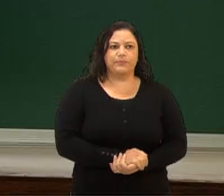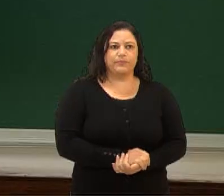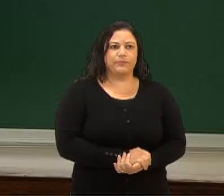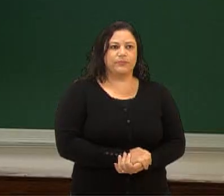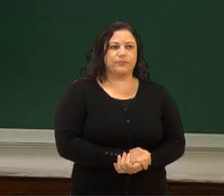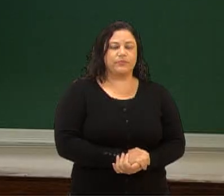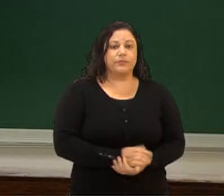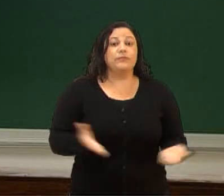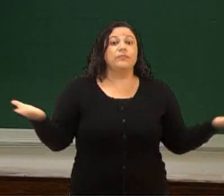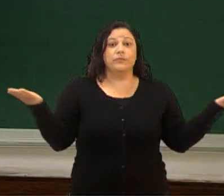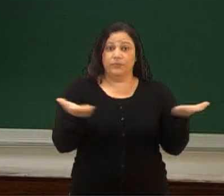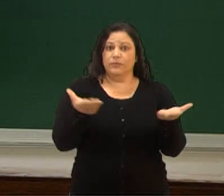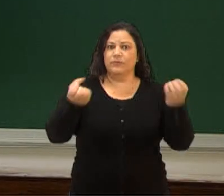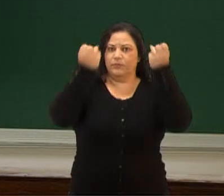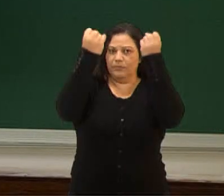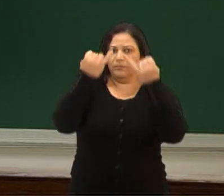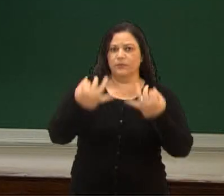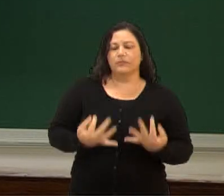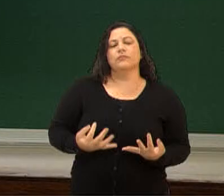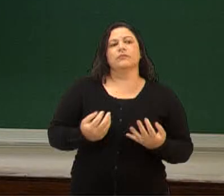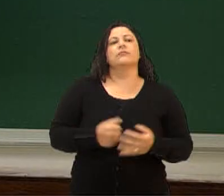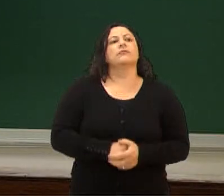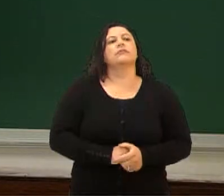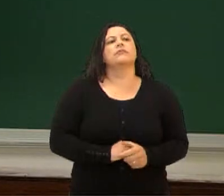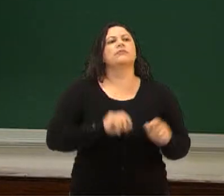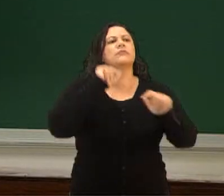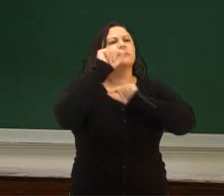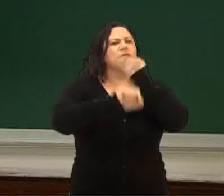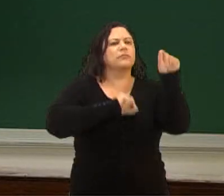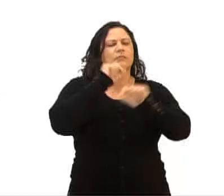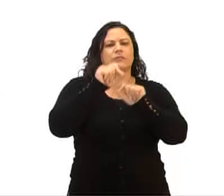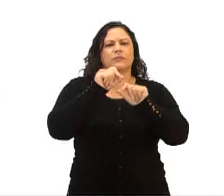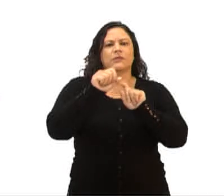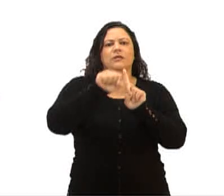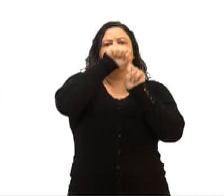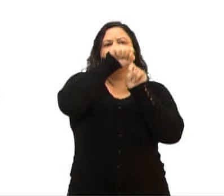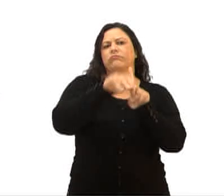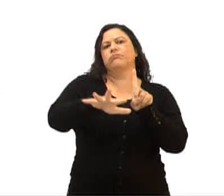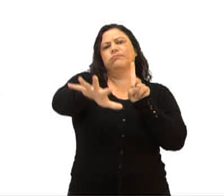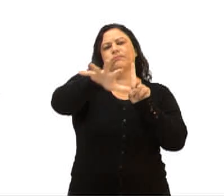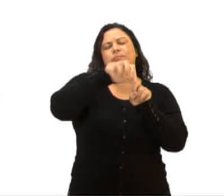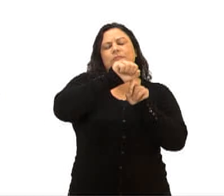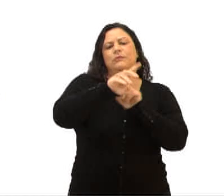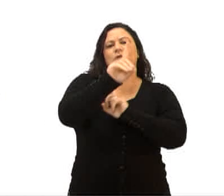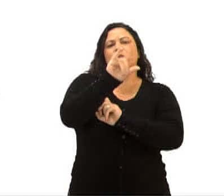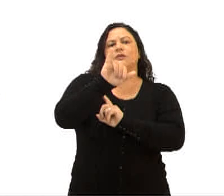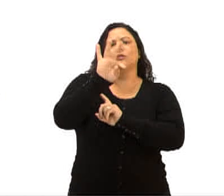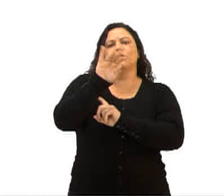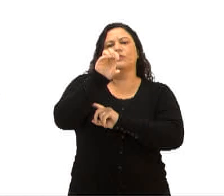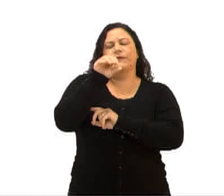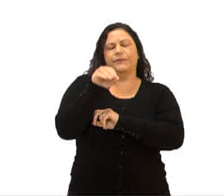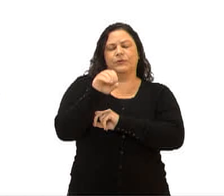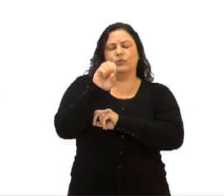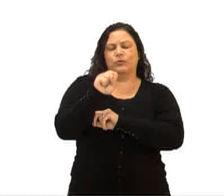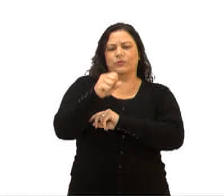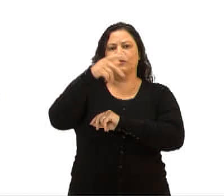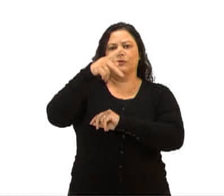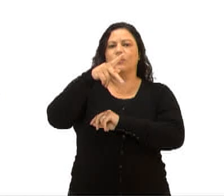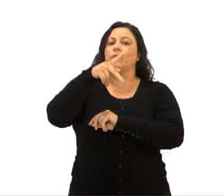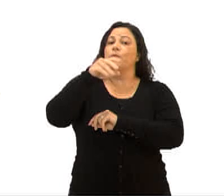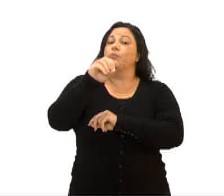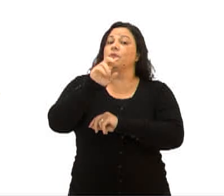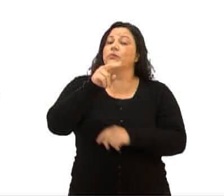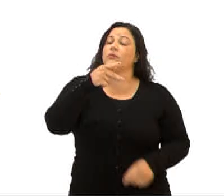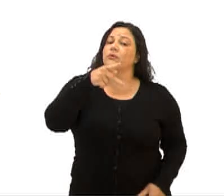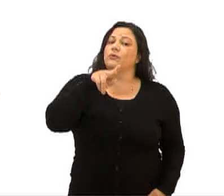Agora, vamos falar um pouquinho sobre os provérbios. Eles são ditos populares, frases e expressões